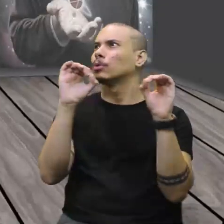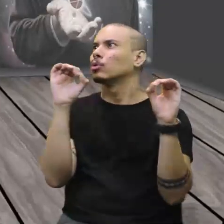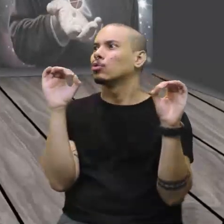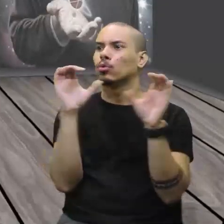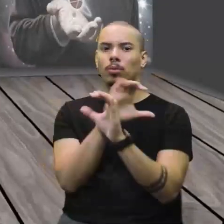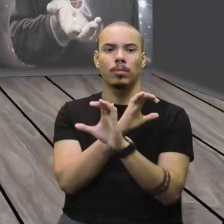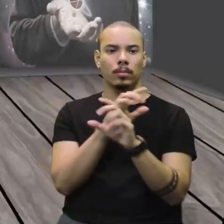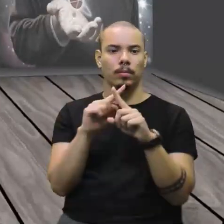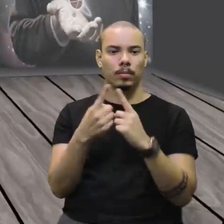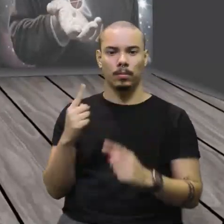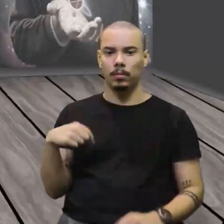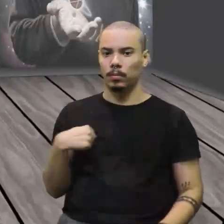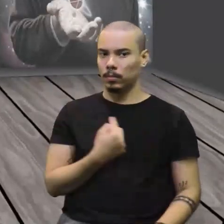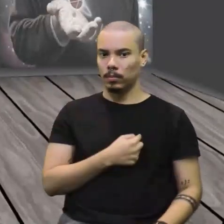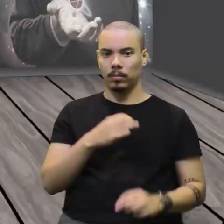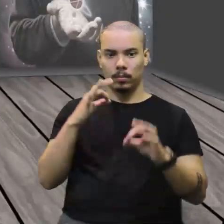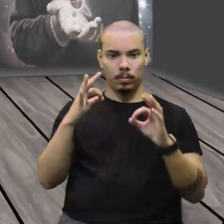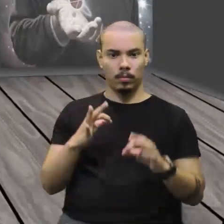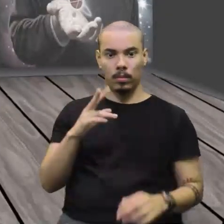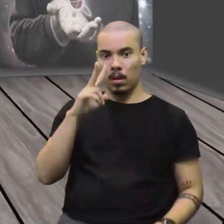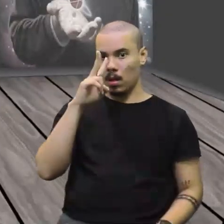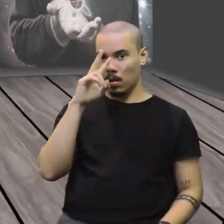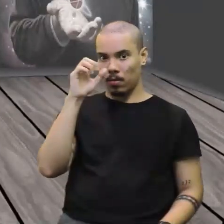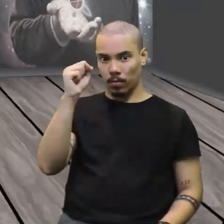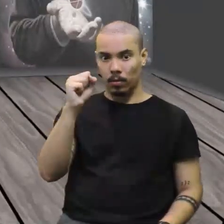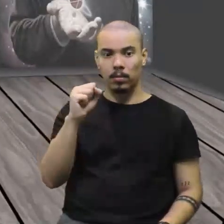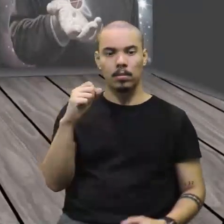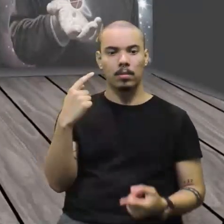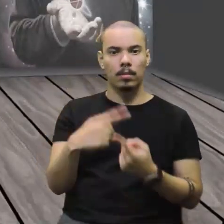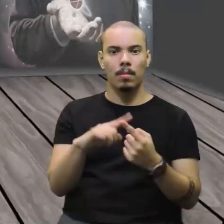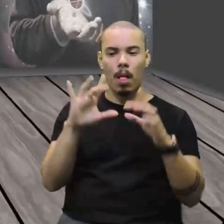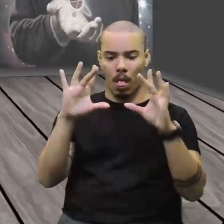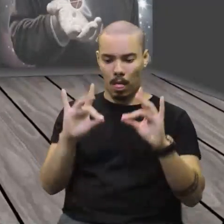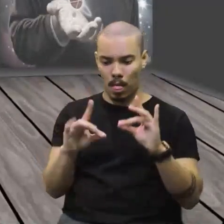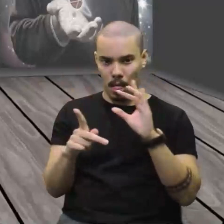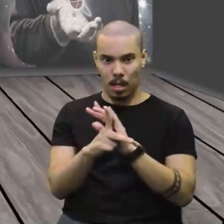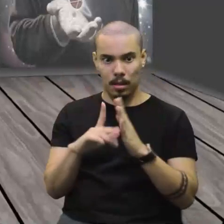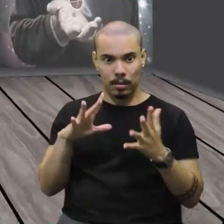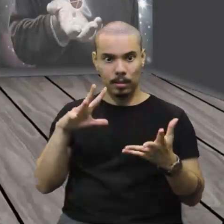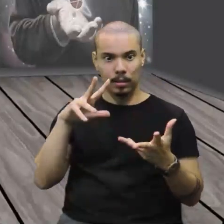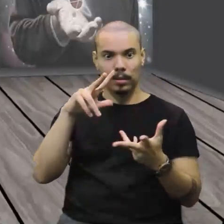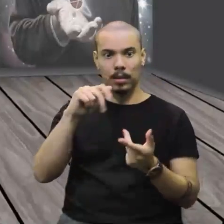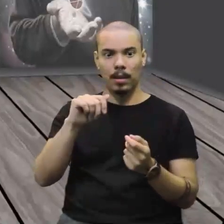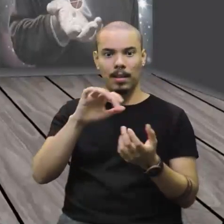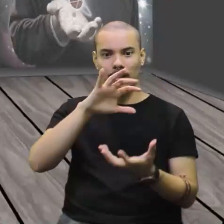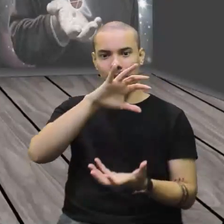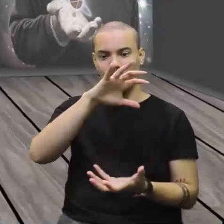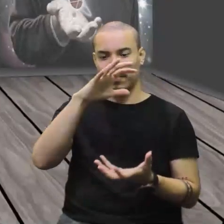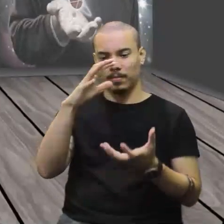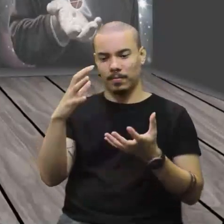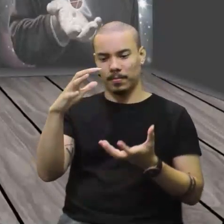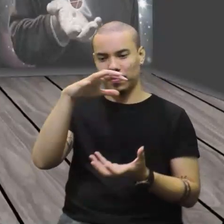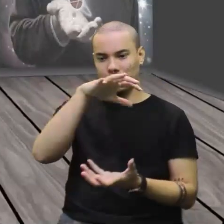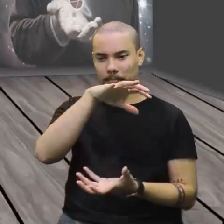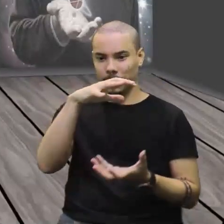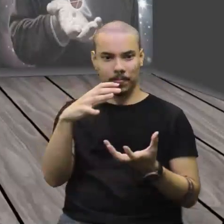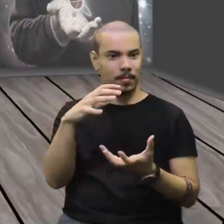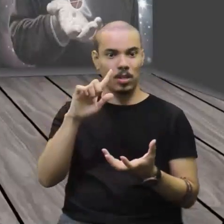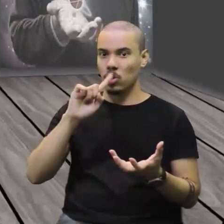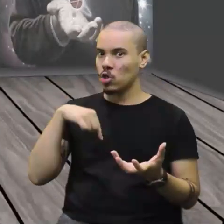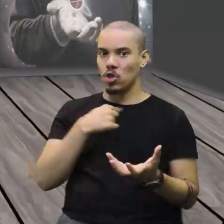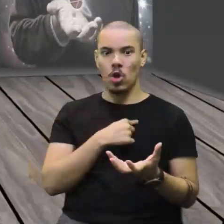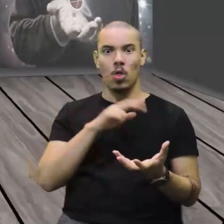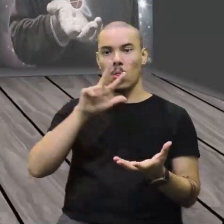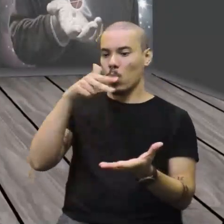com certeza, é uma força muito grande. É tanto que nos prende nessa Terra esférica, formato esférico, e a gente não cai do